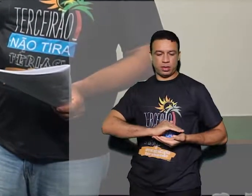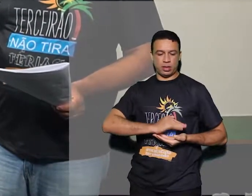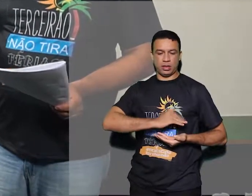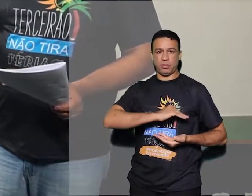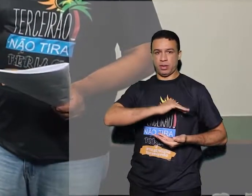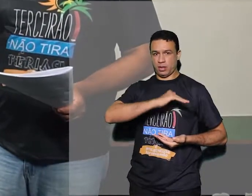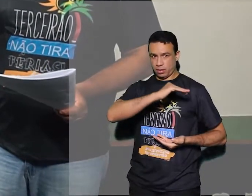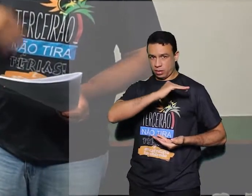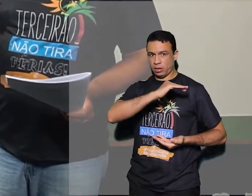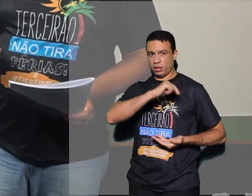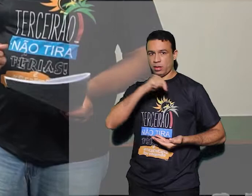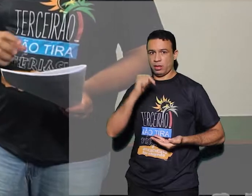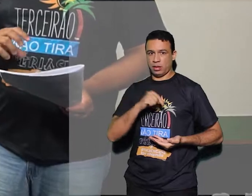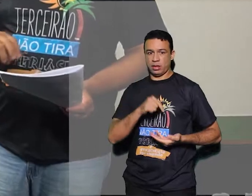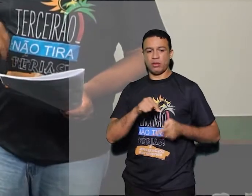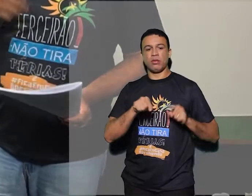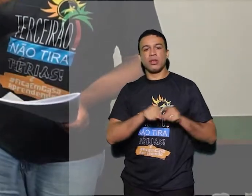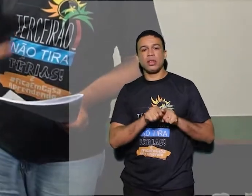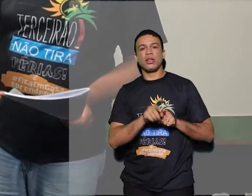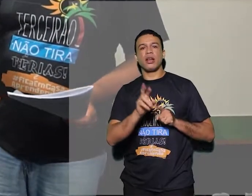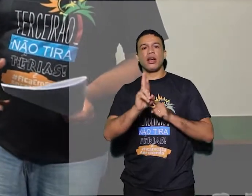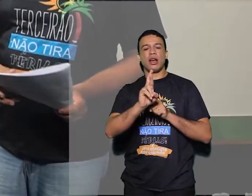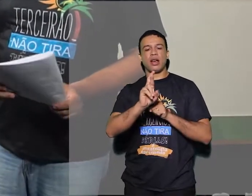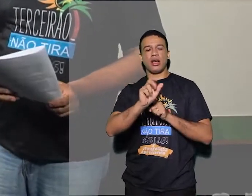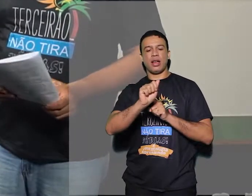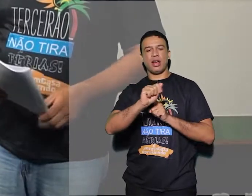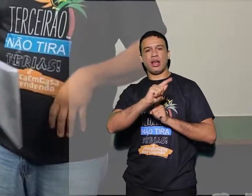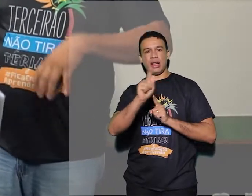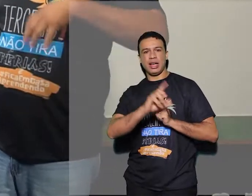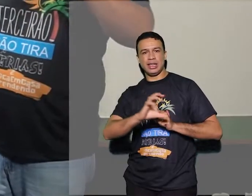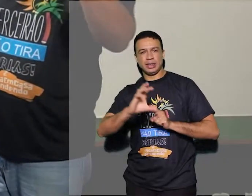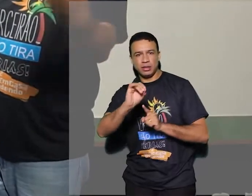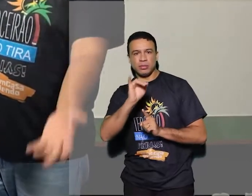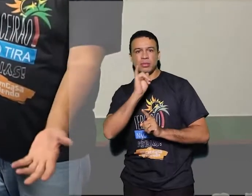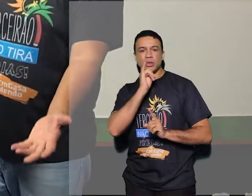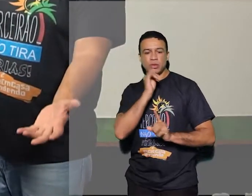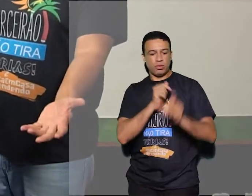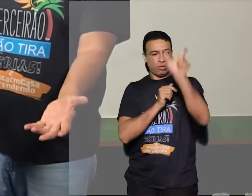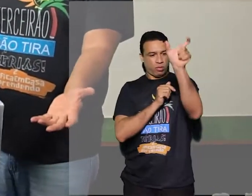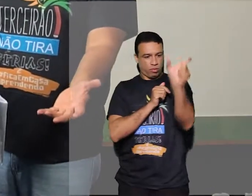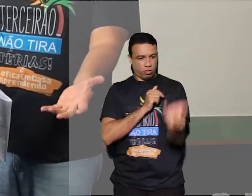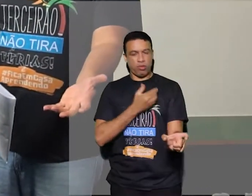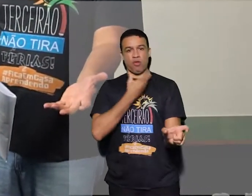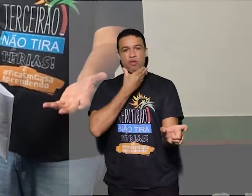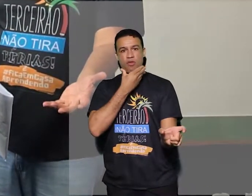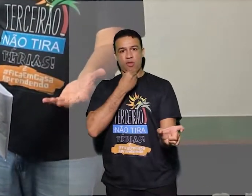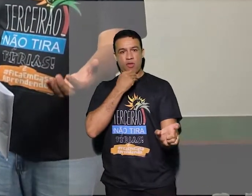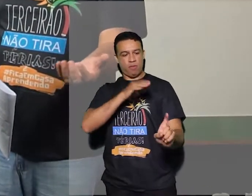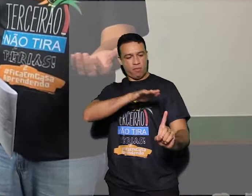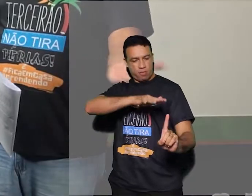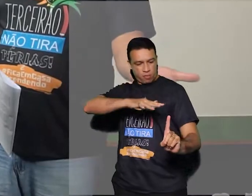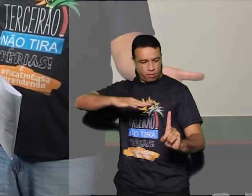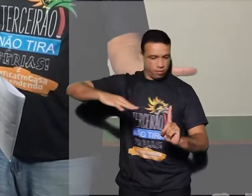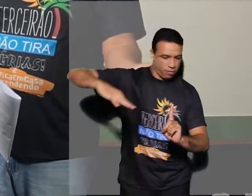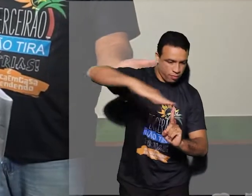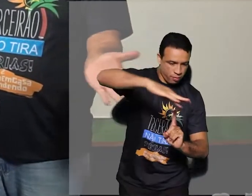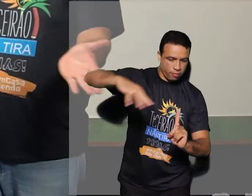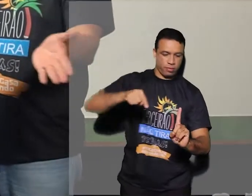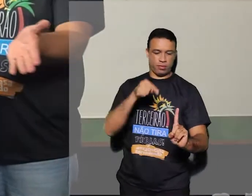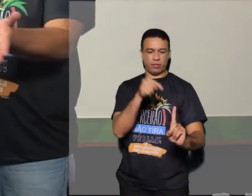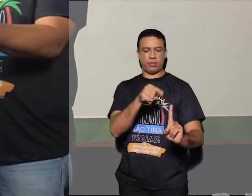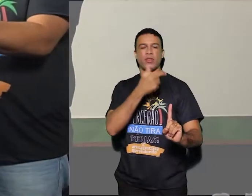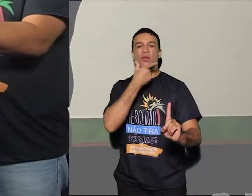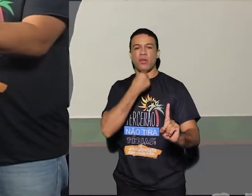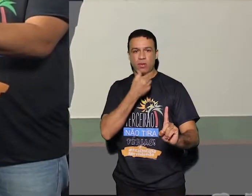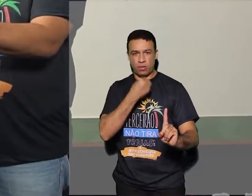que justamente baseado na razão, o homem como centro de todas as coisas, a arte passa a ser um mecanismo desse processo, e aí ele vai se